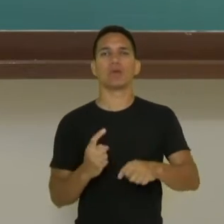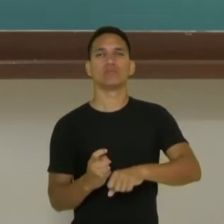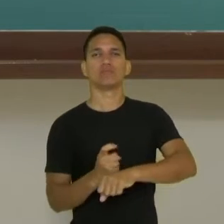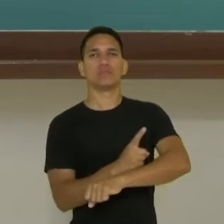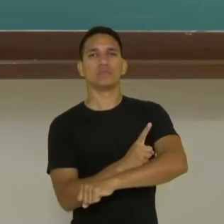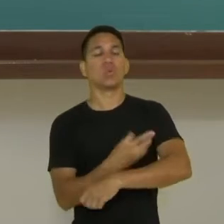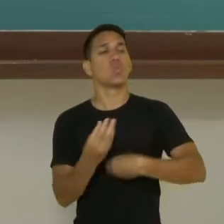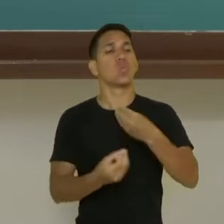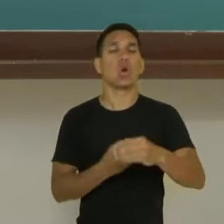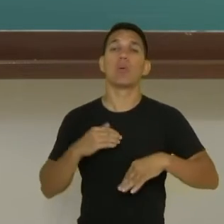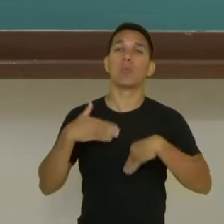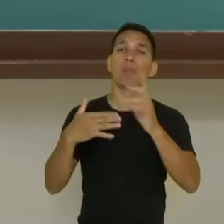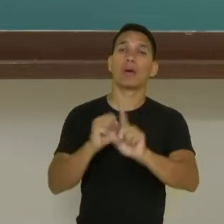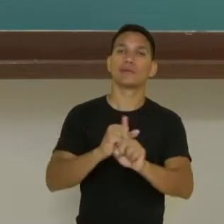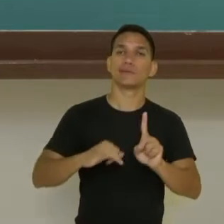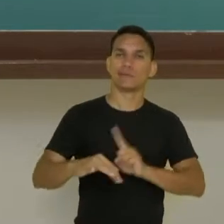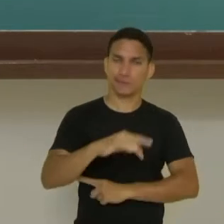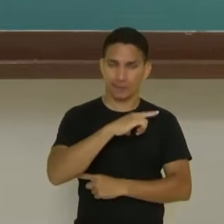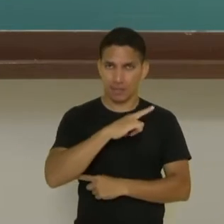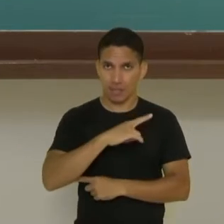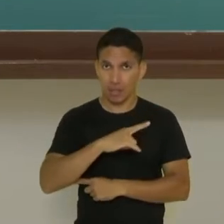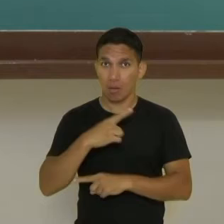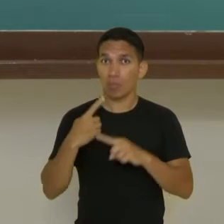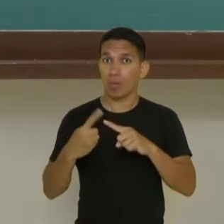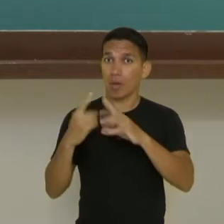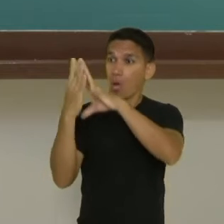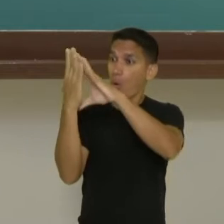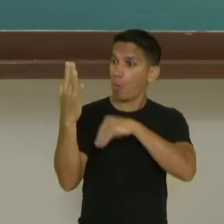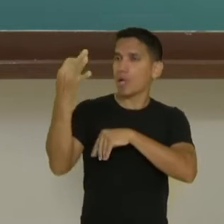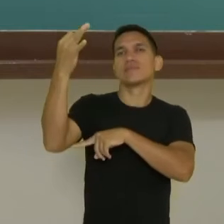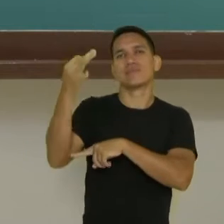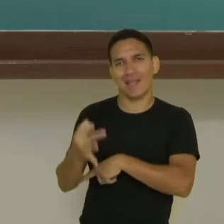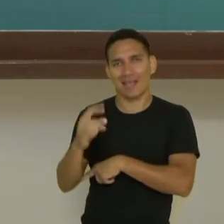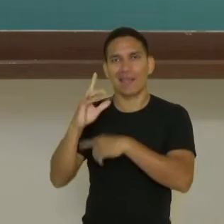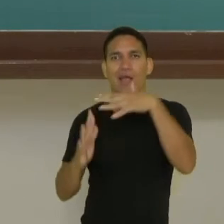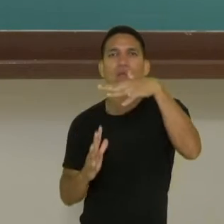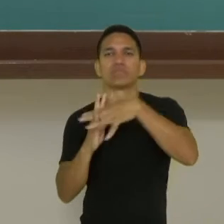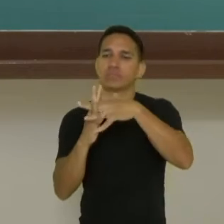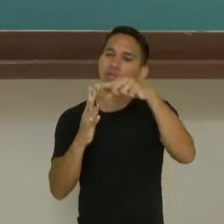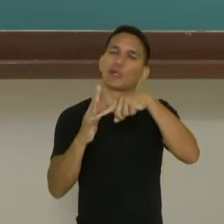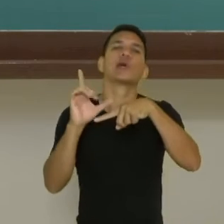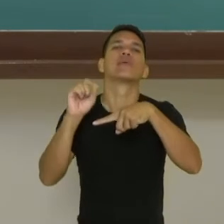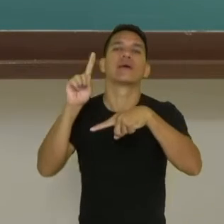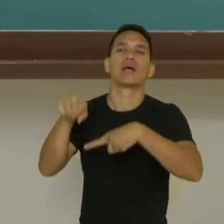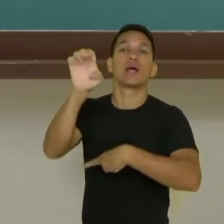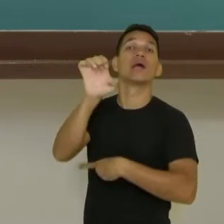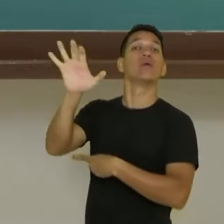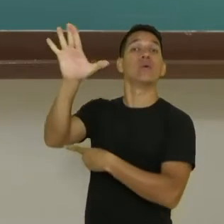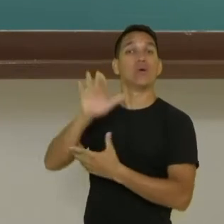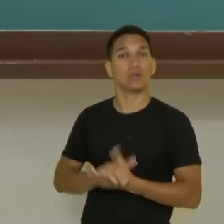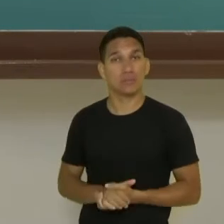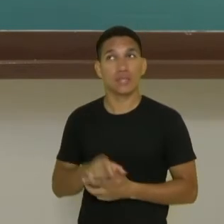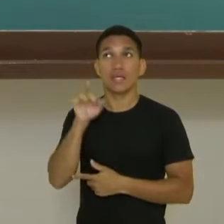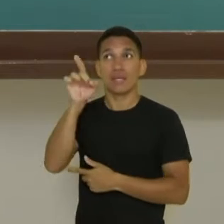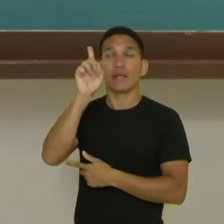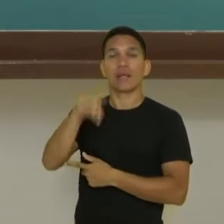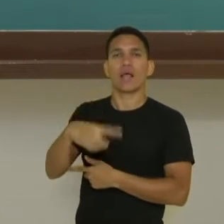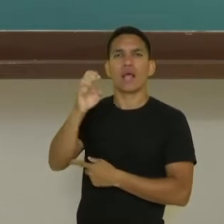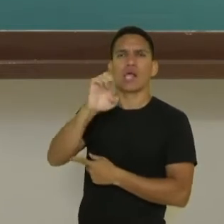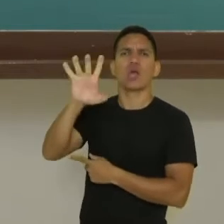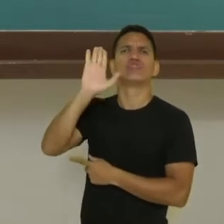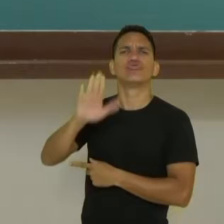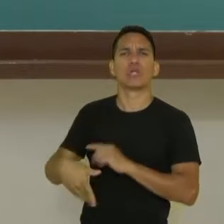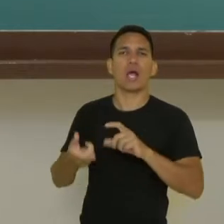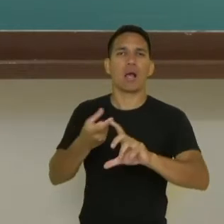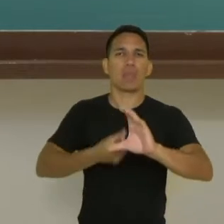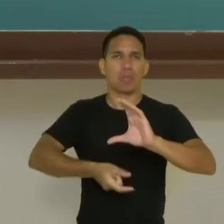civilização, ao qual tinha um modelo dual, que ele chamava de evoluído, que era o modelo europeu, né, que era aquele modelo já capitalista